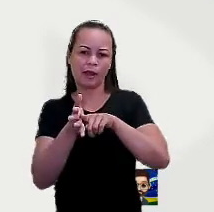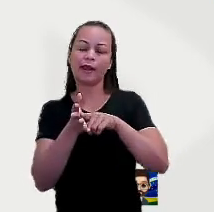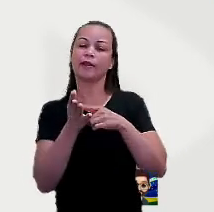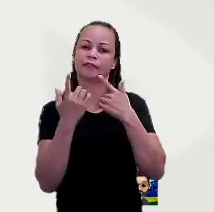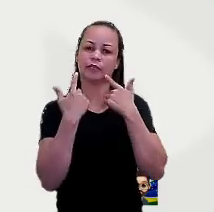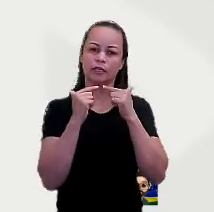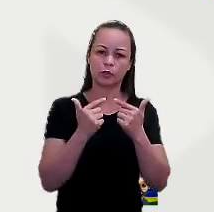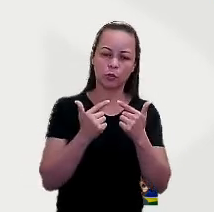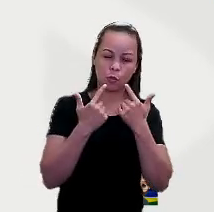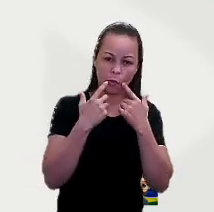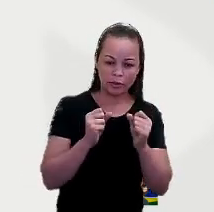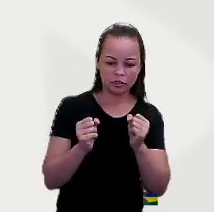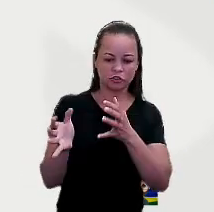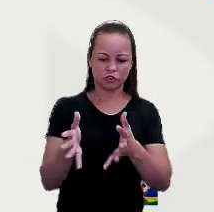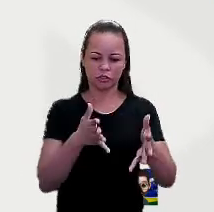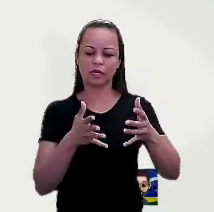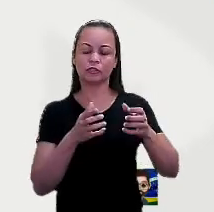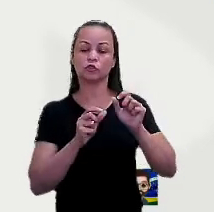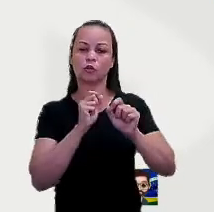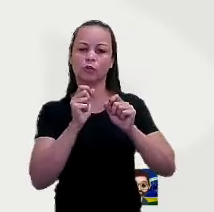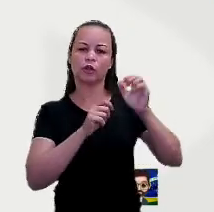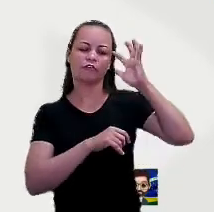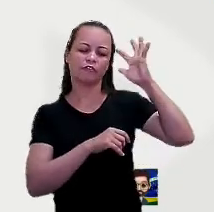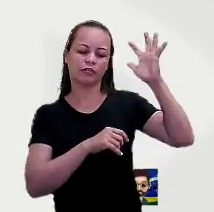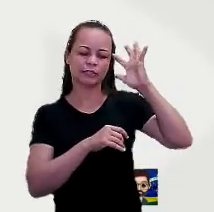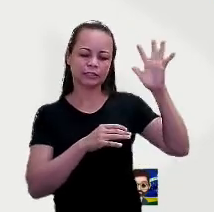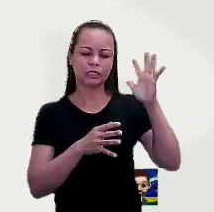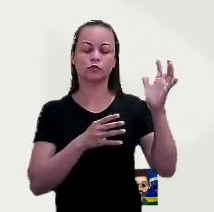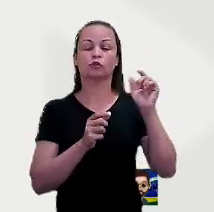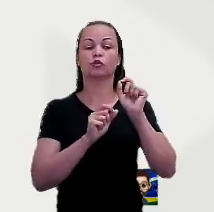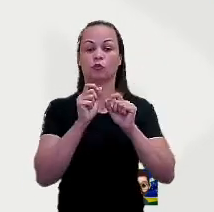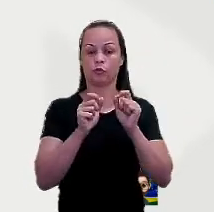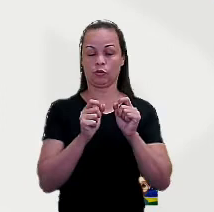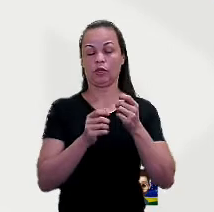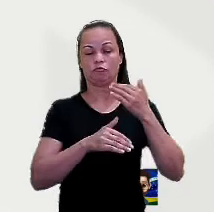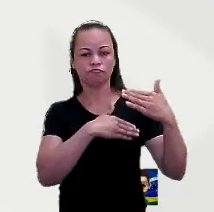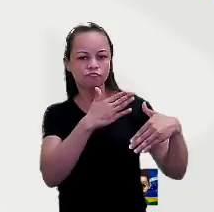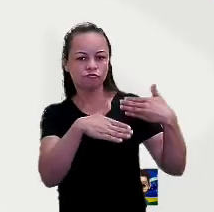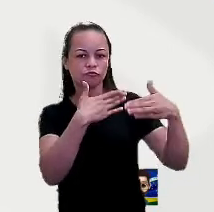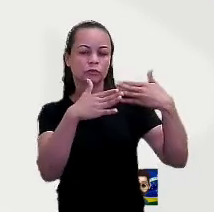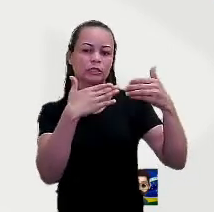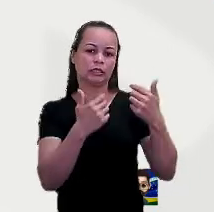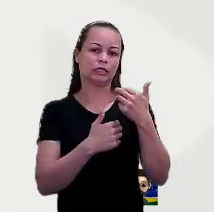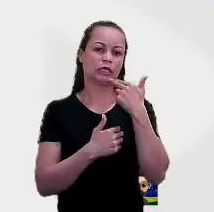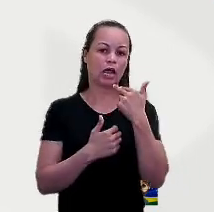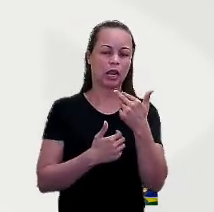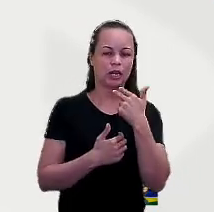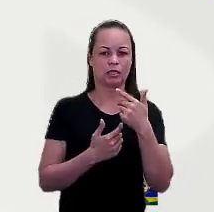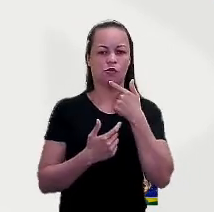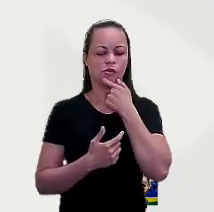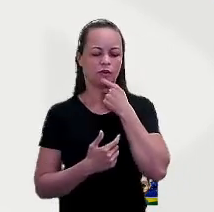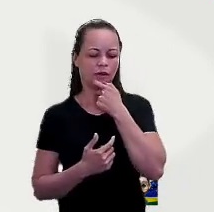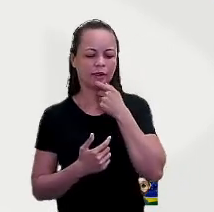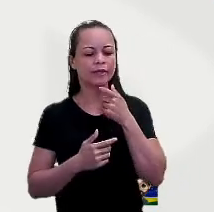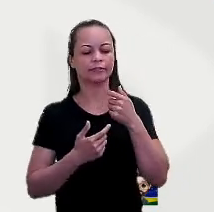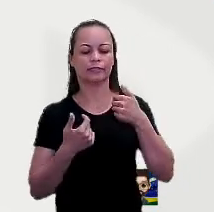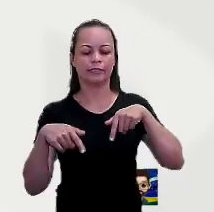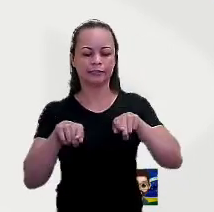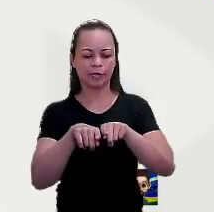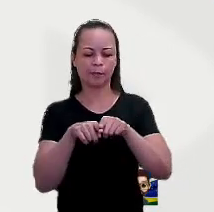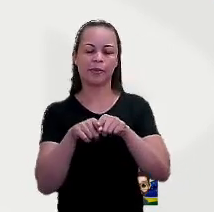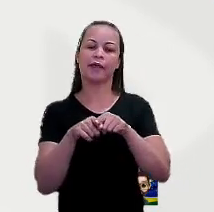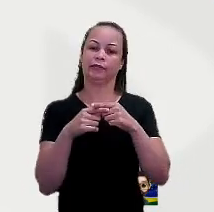linguística para a reflexão sobre o funcionamento da língua inglesa com base no uso das linguagens trabalhadas nos